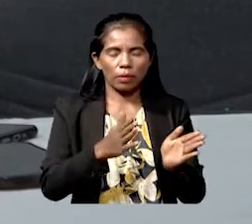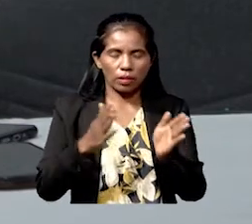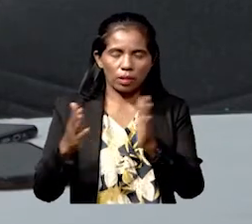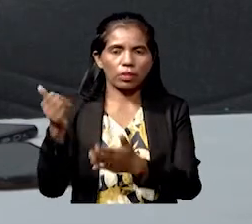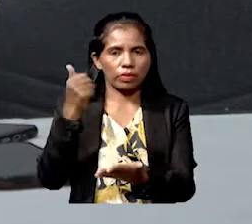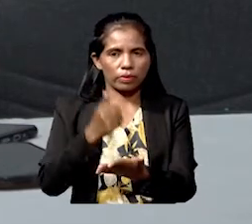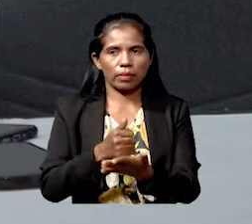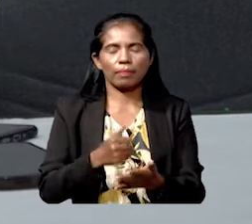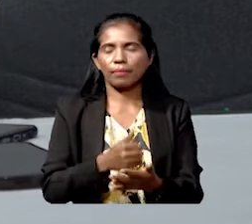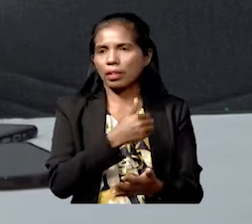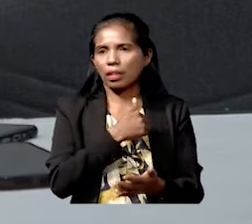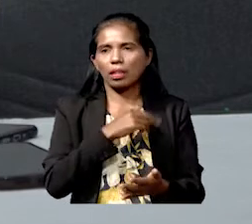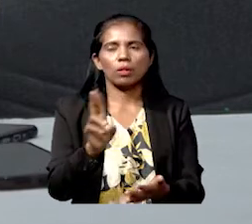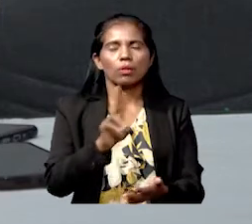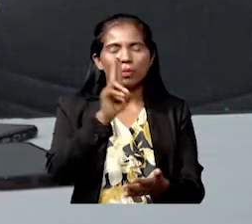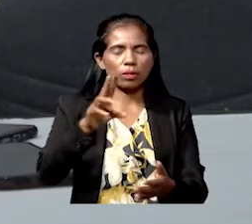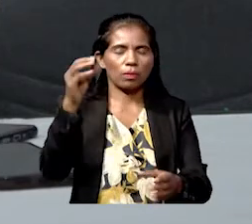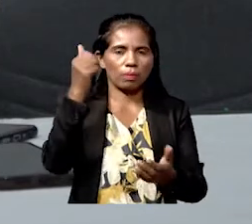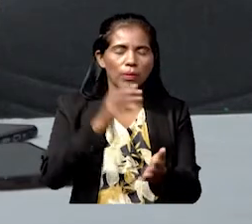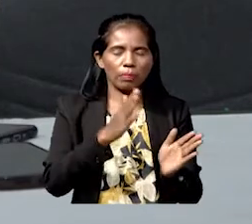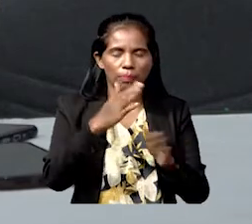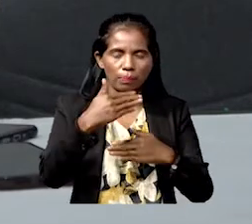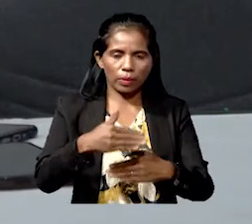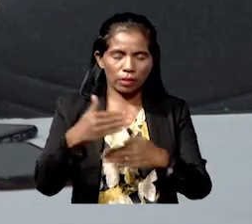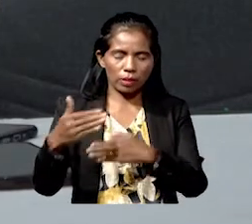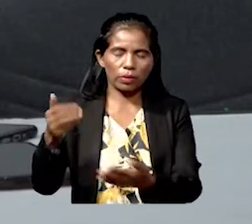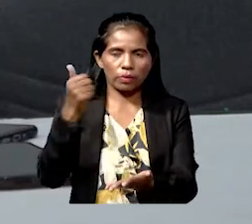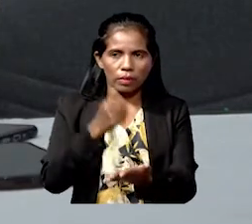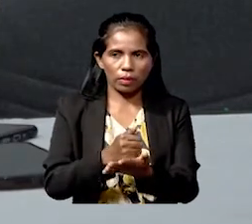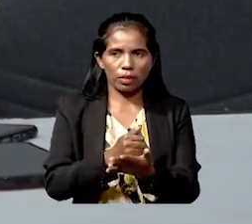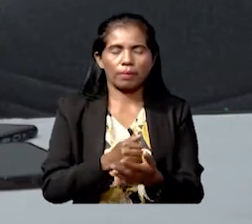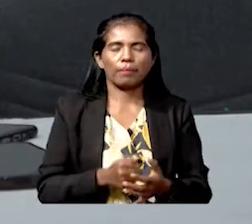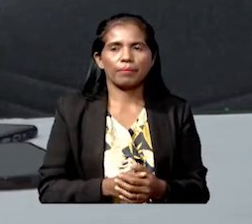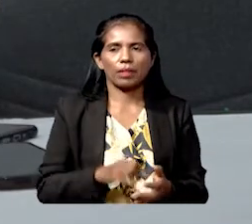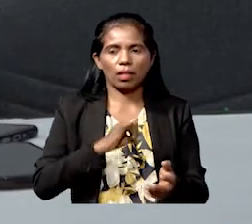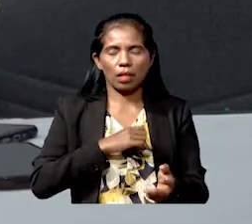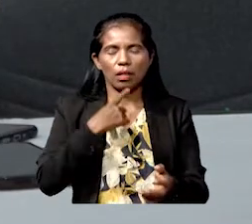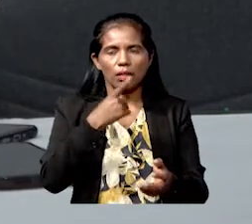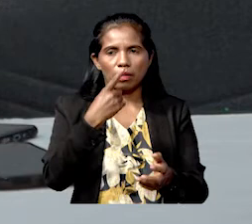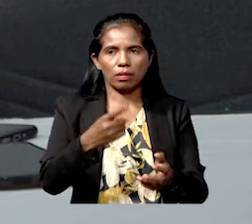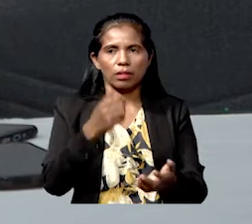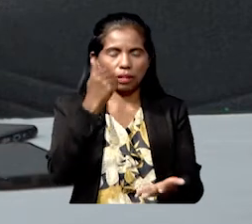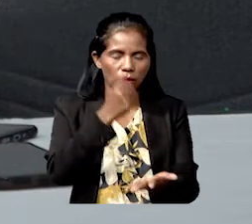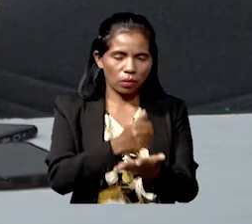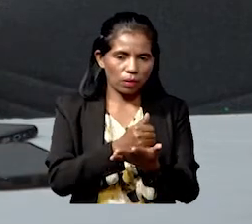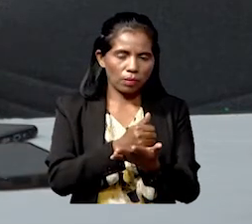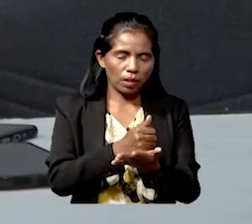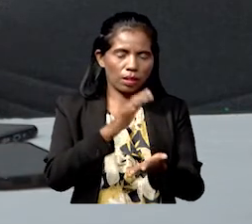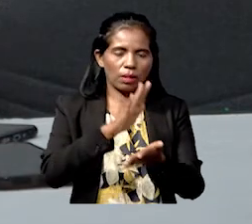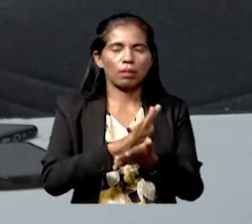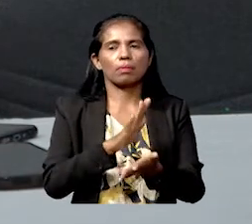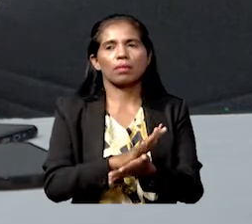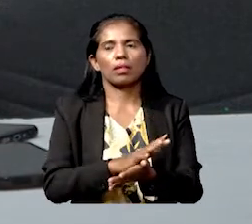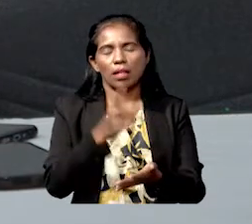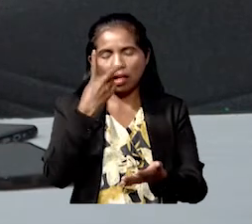cataca, cidade utiliza vai a processo de votação. E a dader, quando o lio processo Sira já votou, cataca Sira, pouco vai a surtar Sira, maka